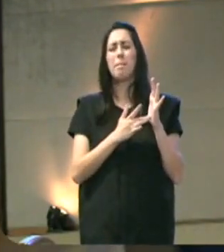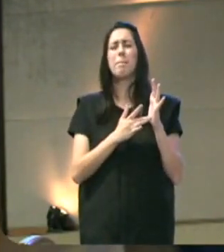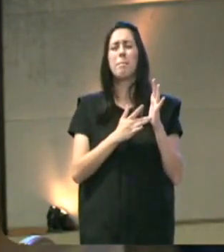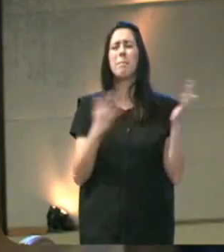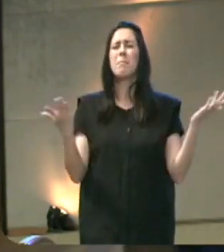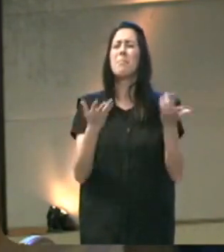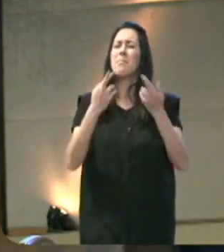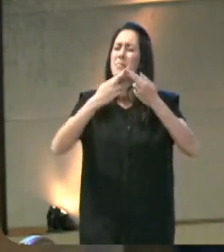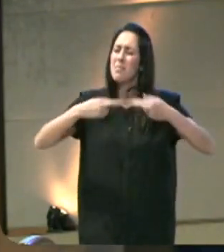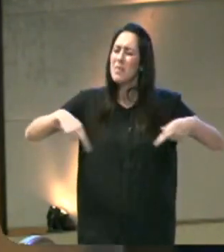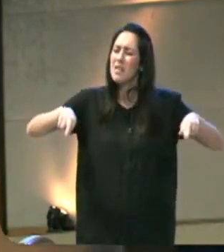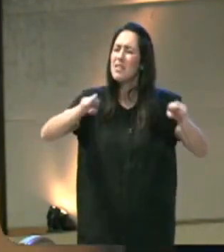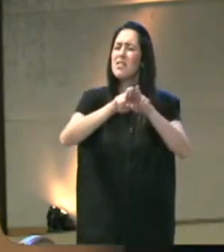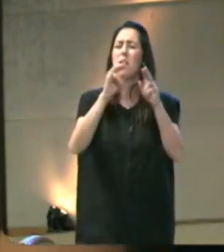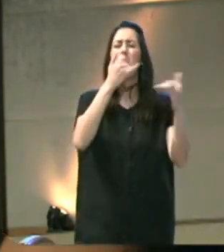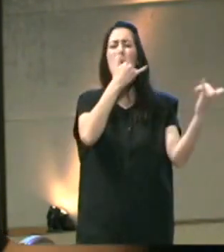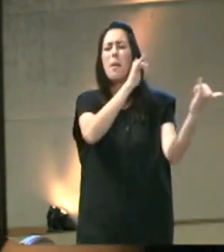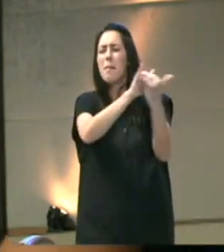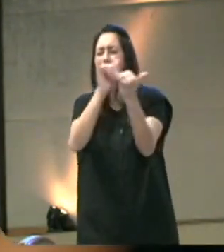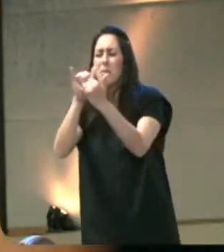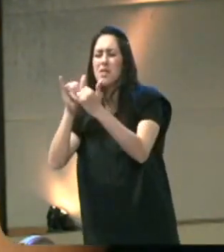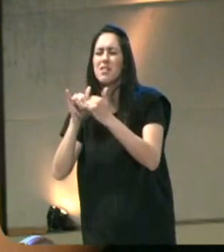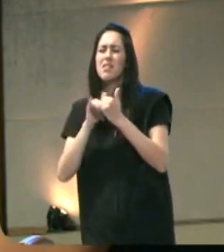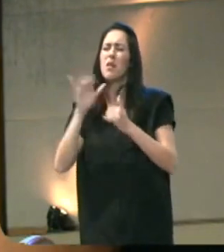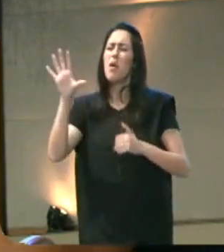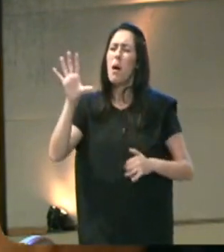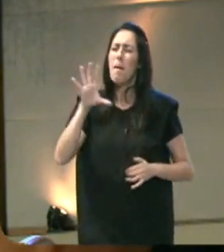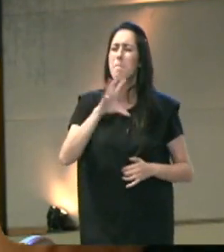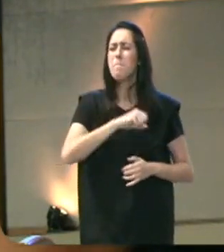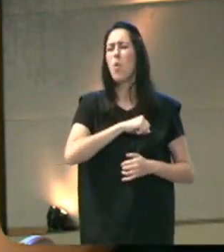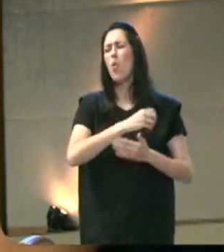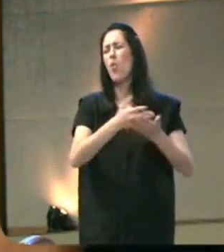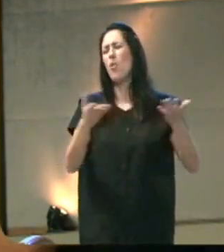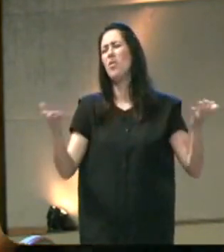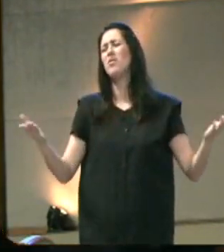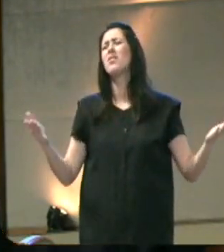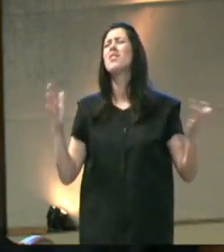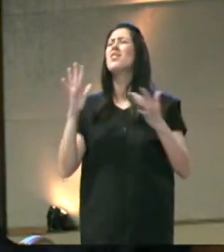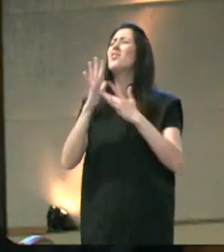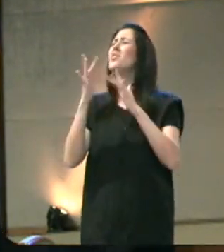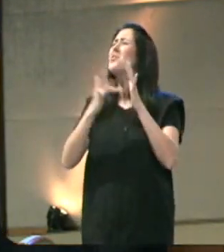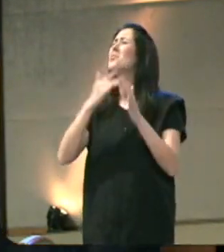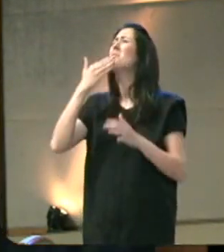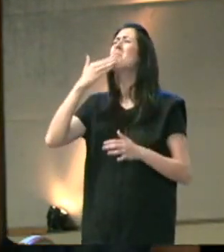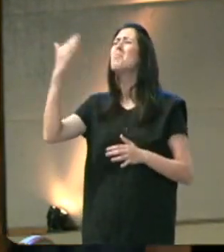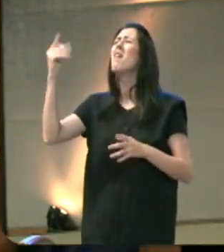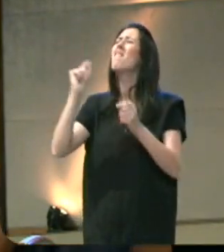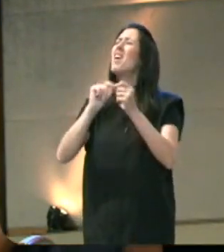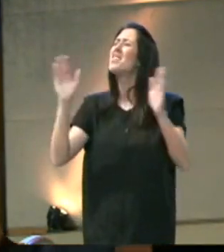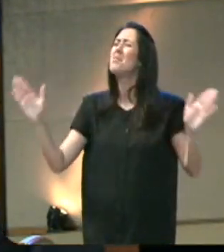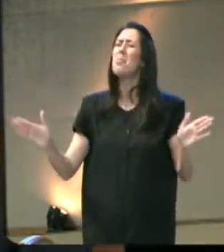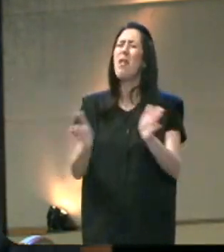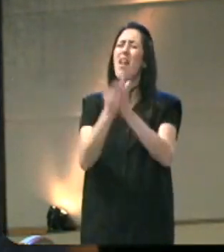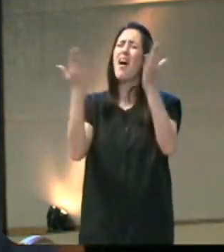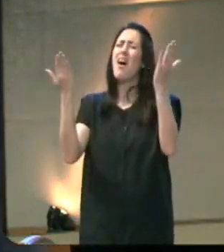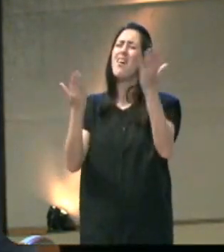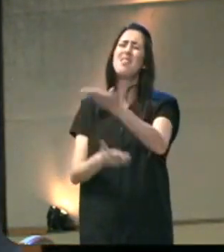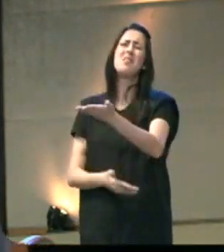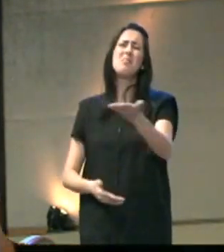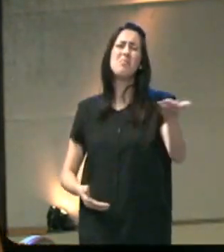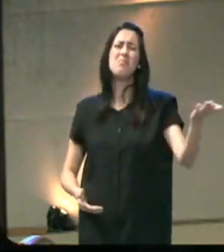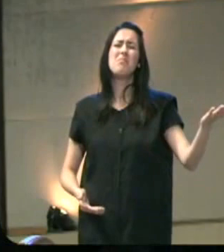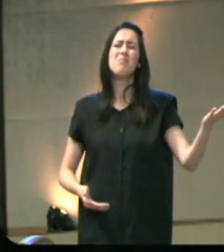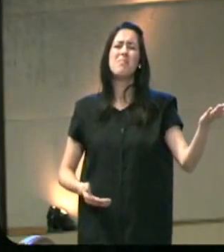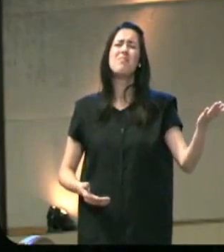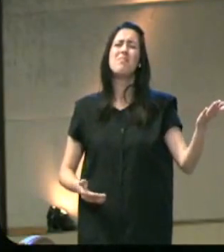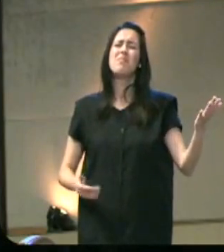haja restauração, perdão e amor. Ah, Jesus, eu quero te pedir milagres. Eu quero te